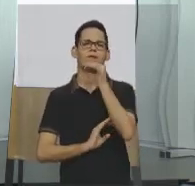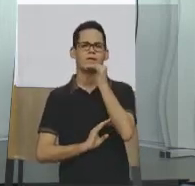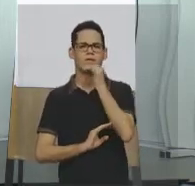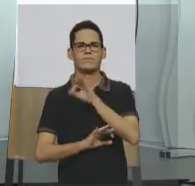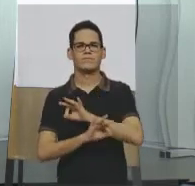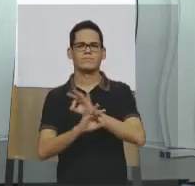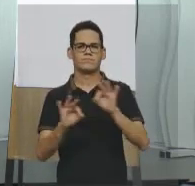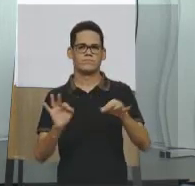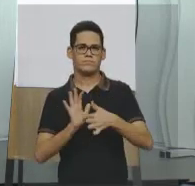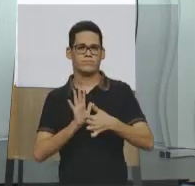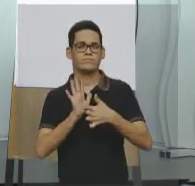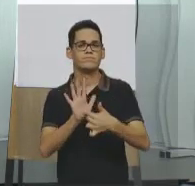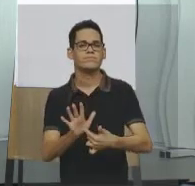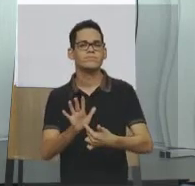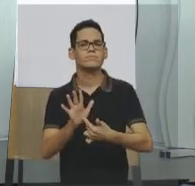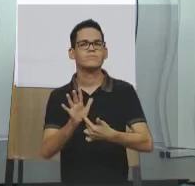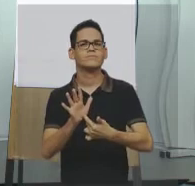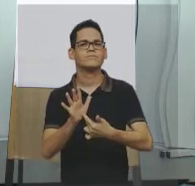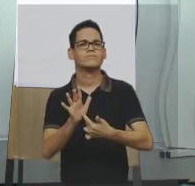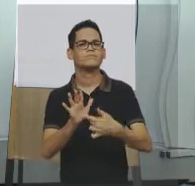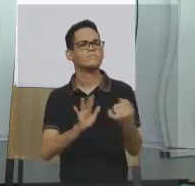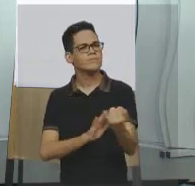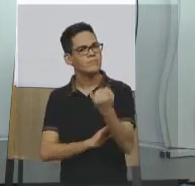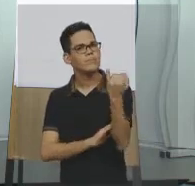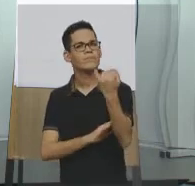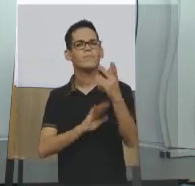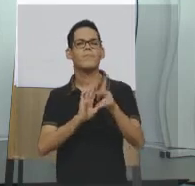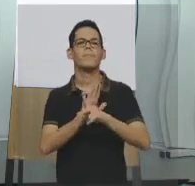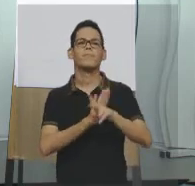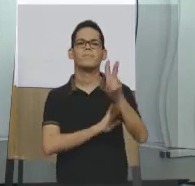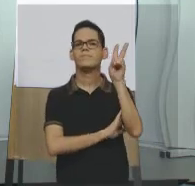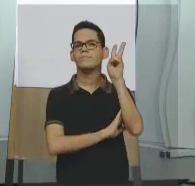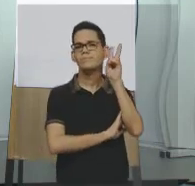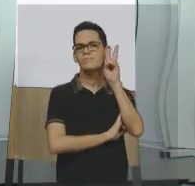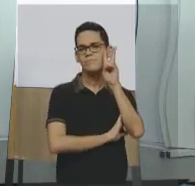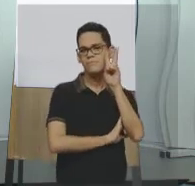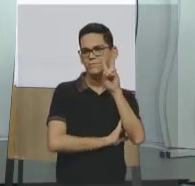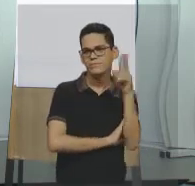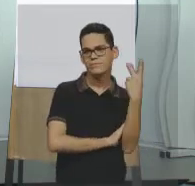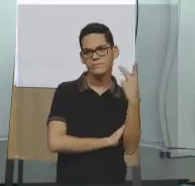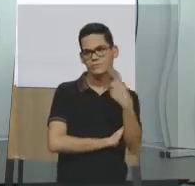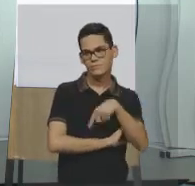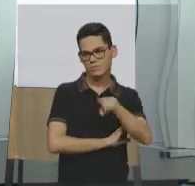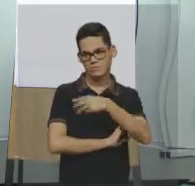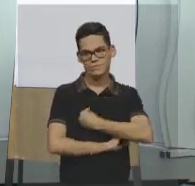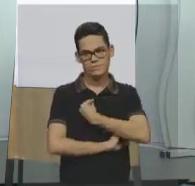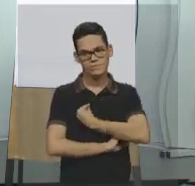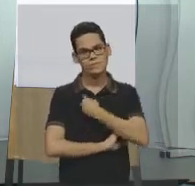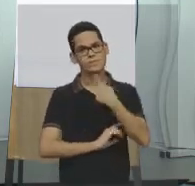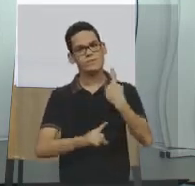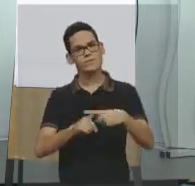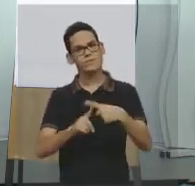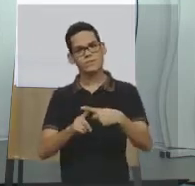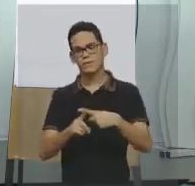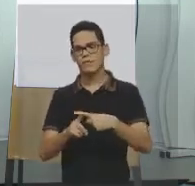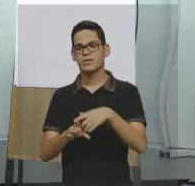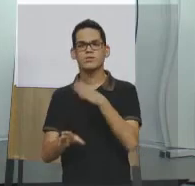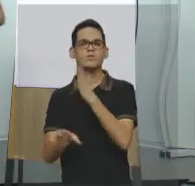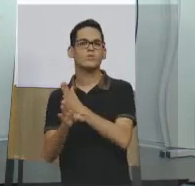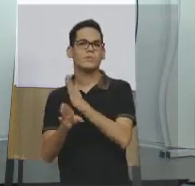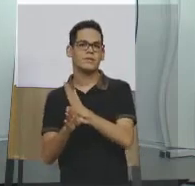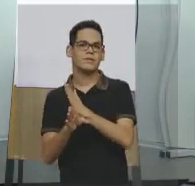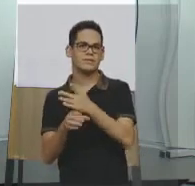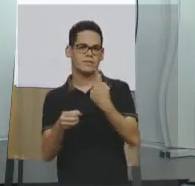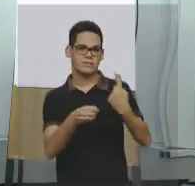exemplo muito importante historicamente para nós, até mesmo porque a descoberta dessas cidades de Pompeia